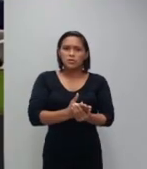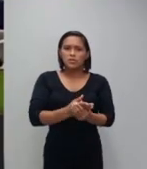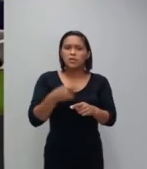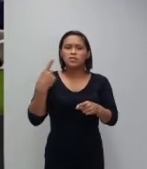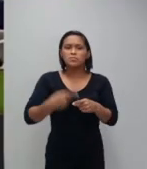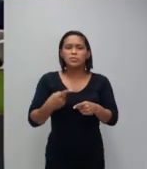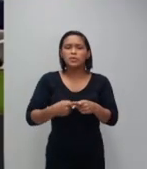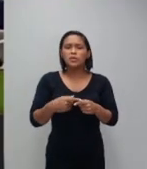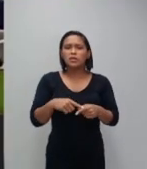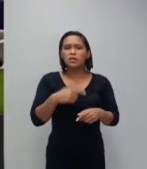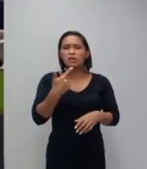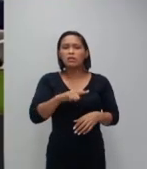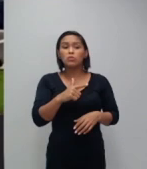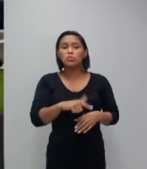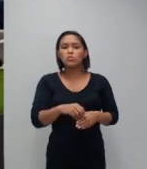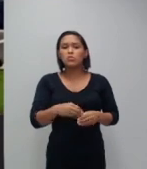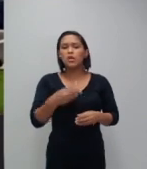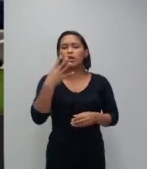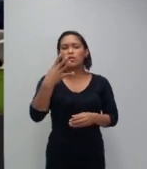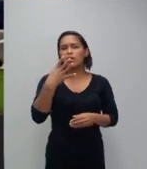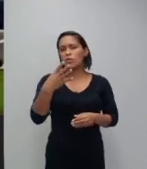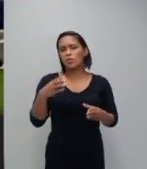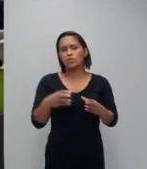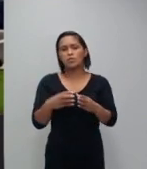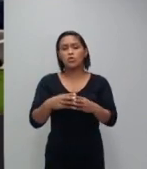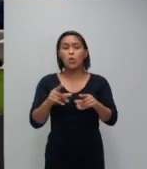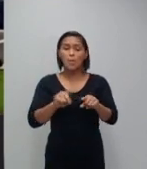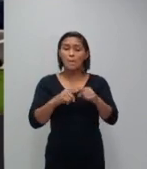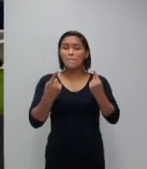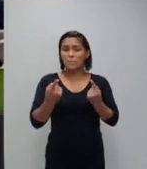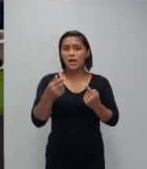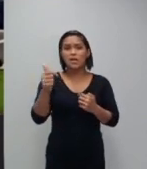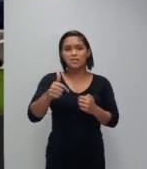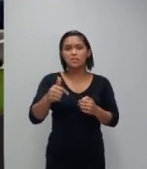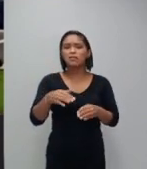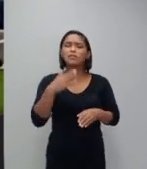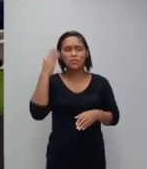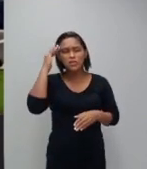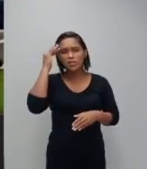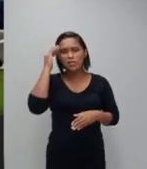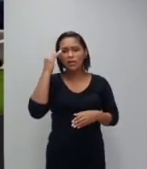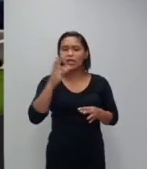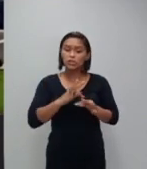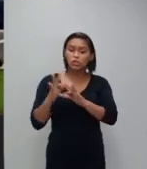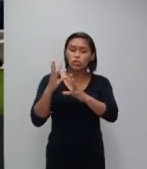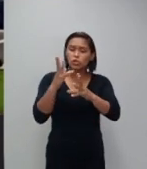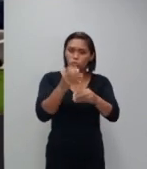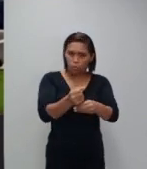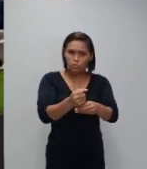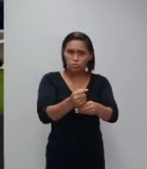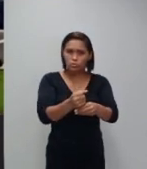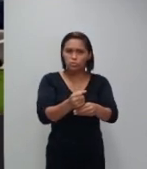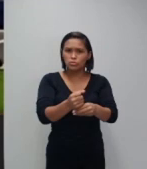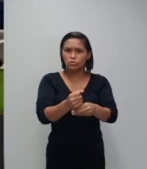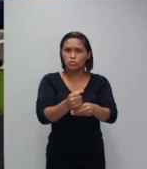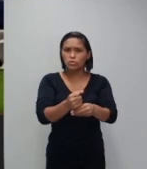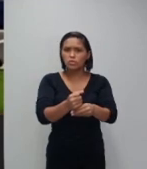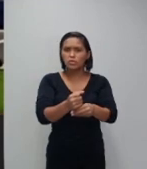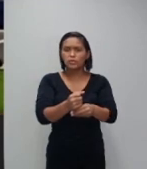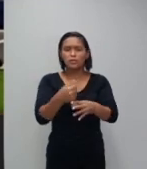andrighi afirmou que as estações rádio-base essenciais a prestação de serviço de telefonia celular demanda um investimento